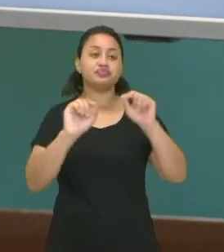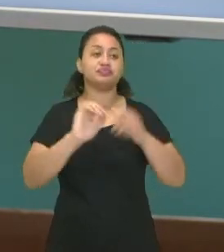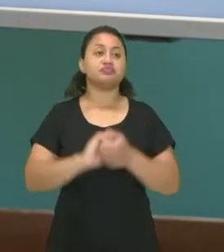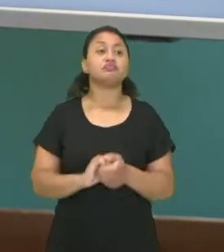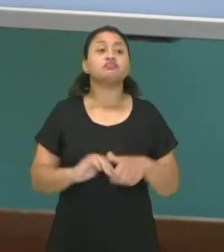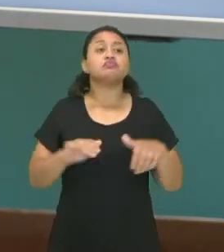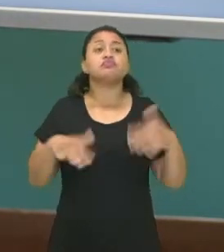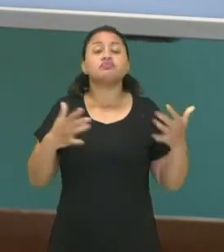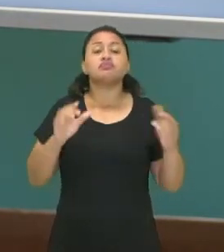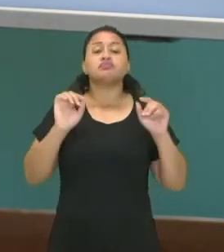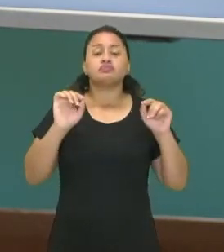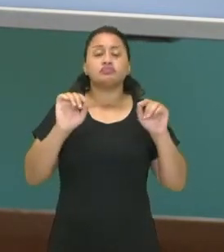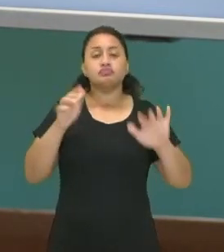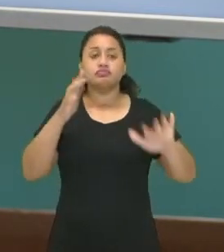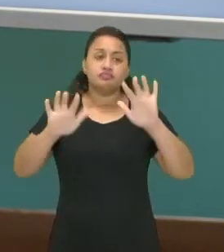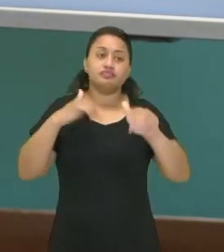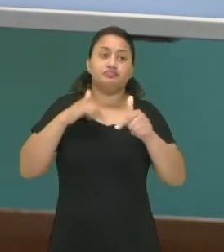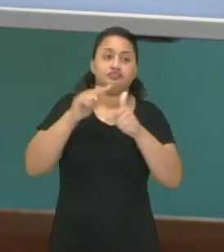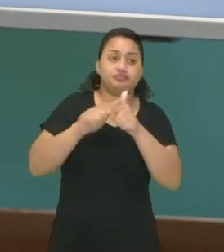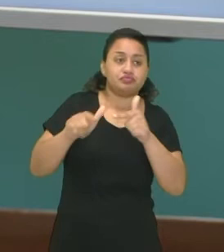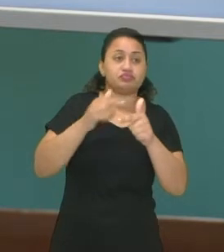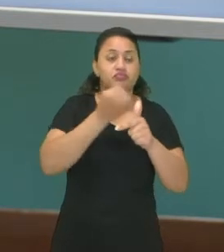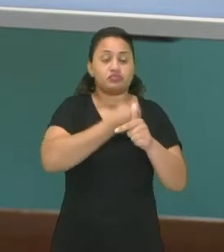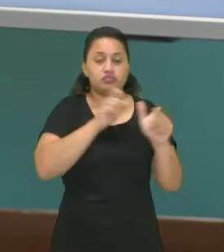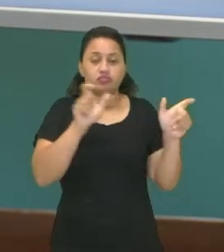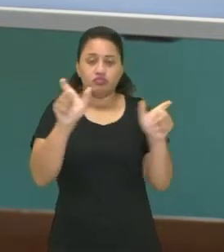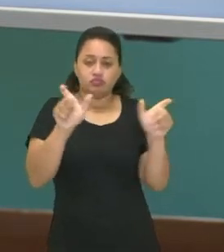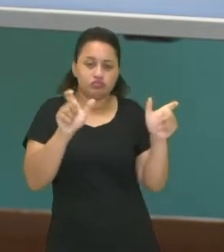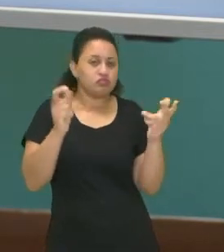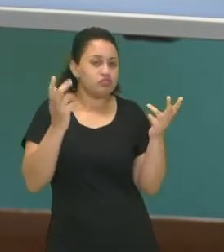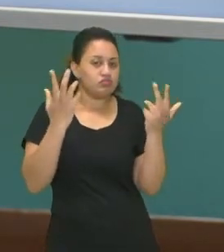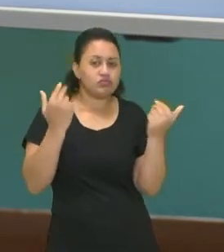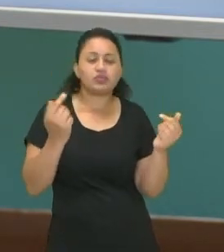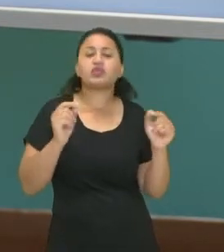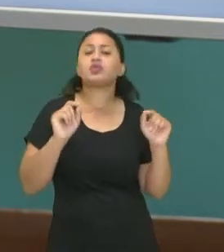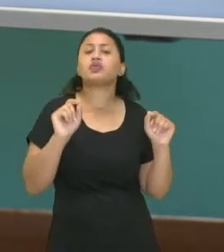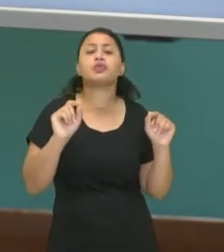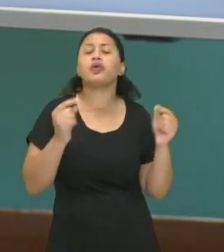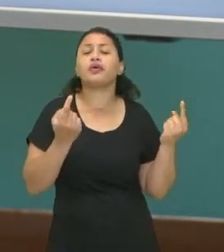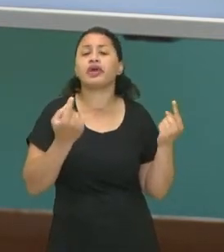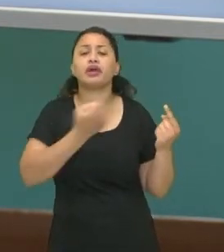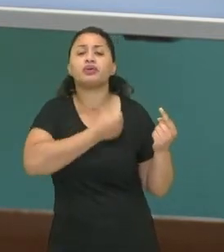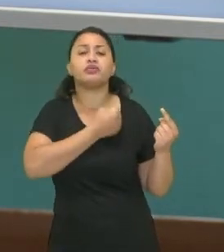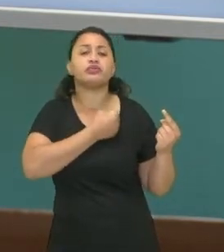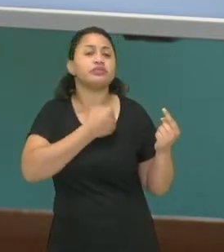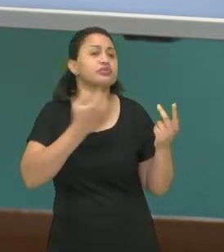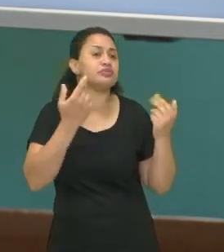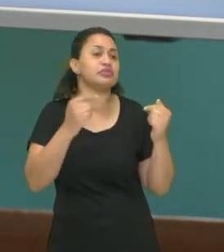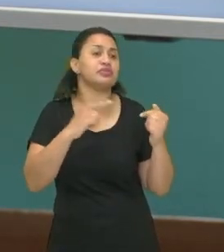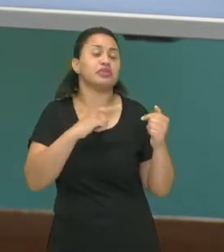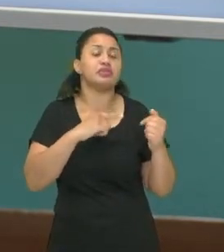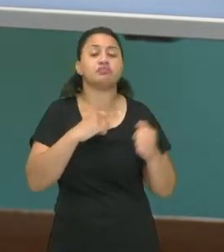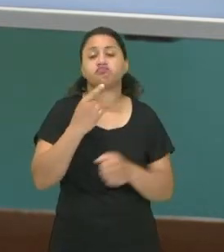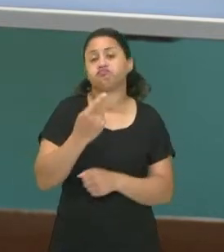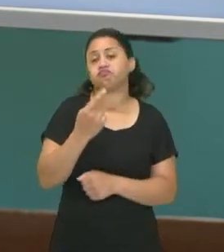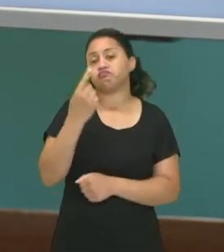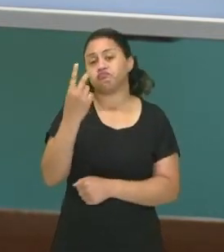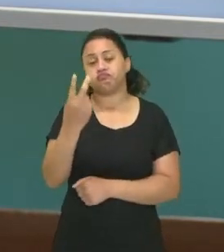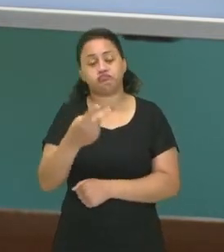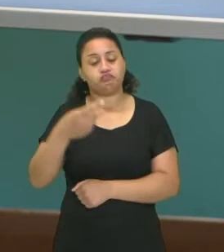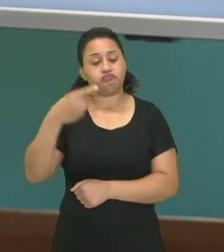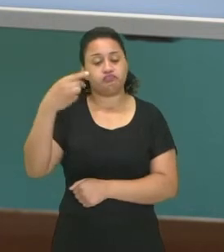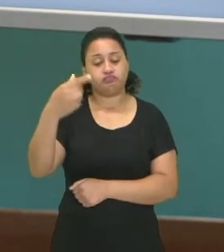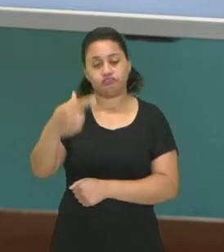né, muitas vezes quando dividimos dois números naturais, né, quem são os números naturais? Né, a gente tem lá o 1, o 2,